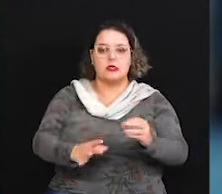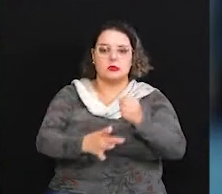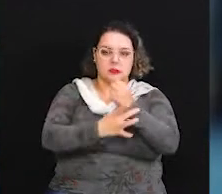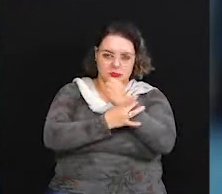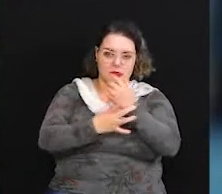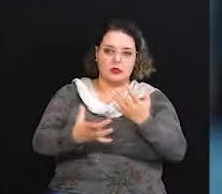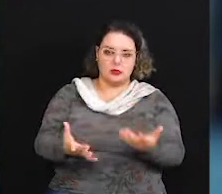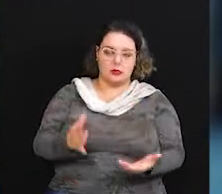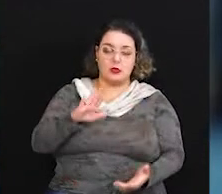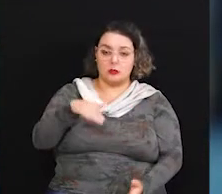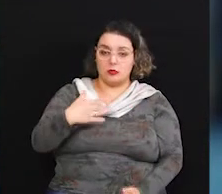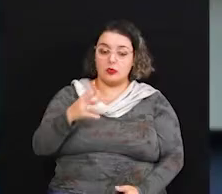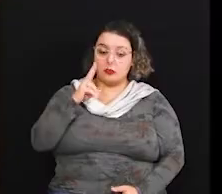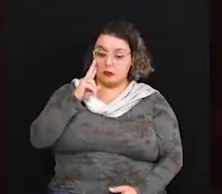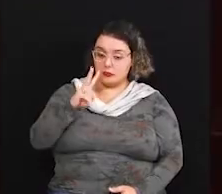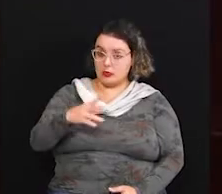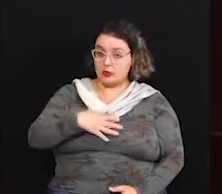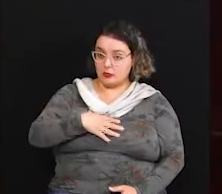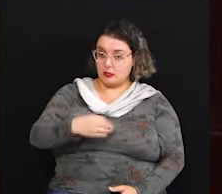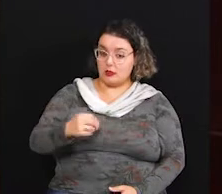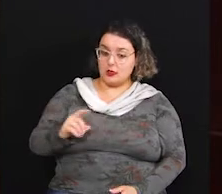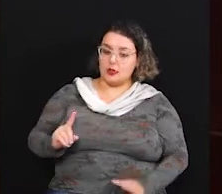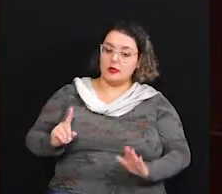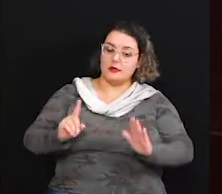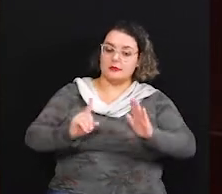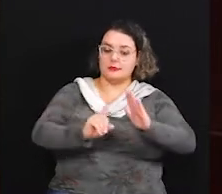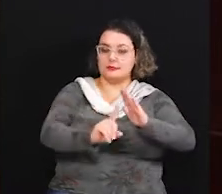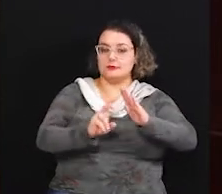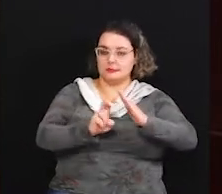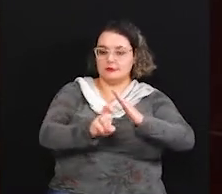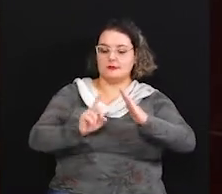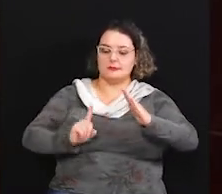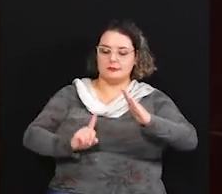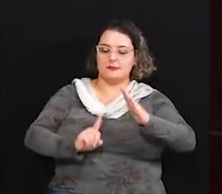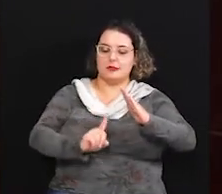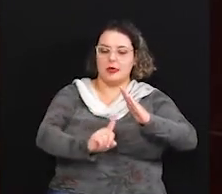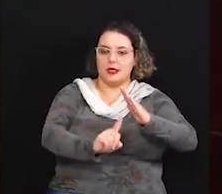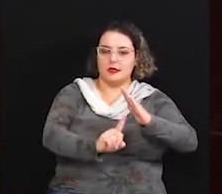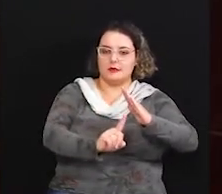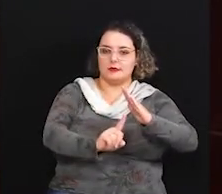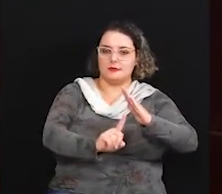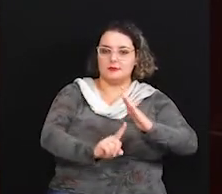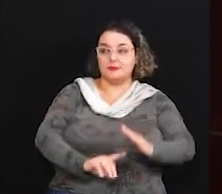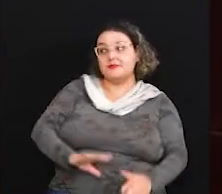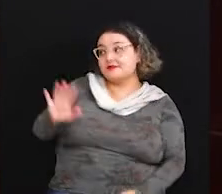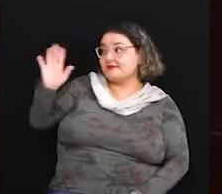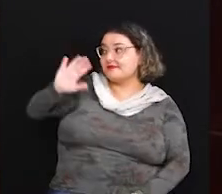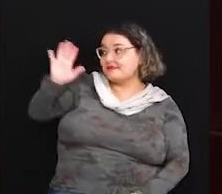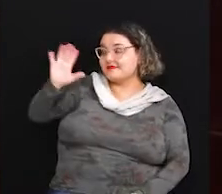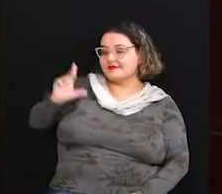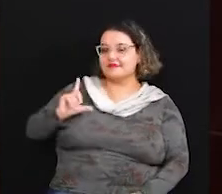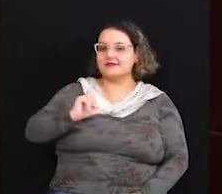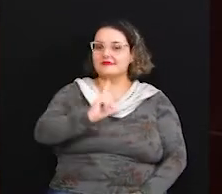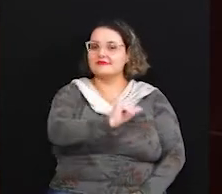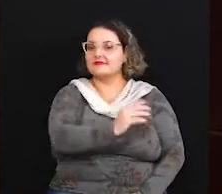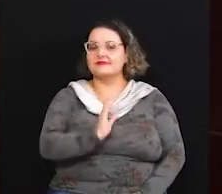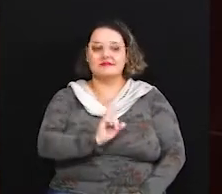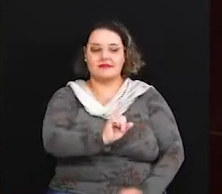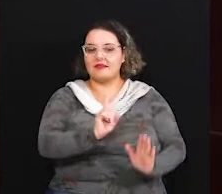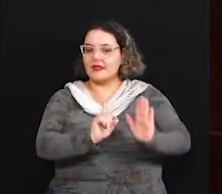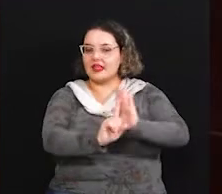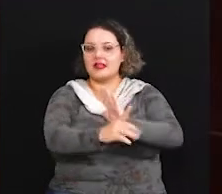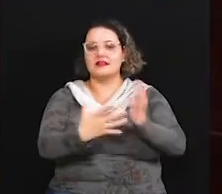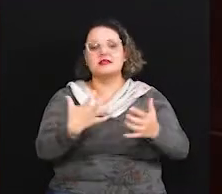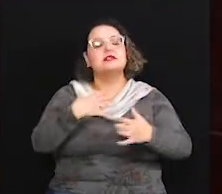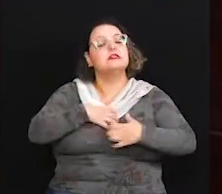assim, pra gente, quando a gente vê nosso filho entrando e tipo, simplesmente dando tchauzinho e entrando,